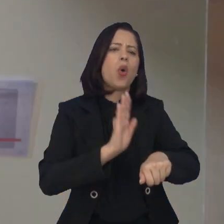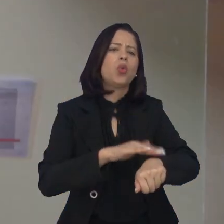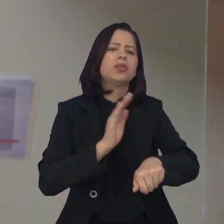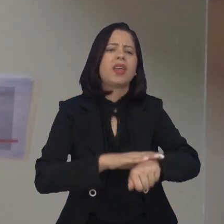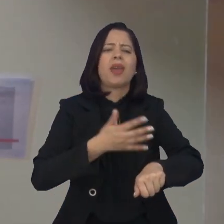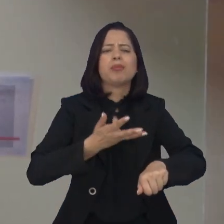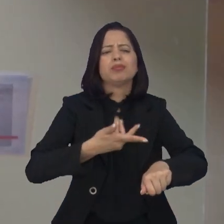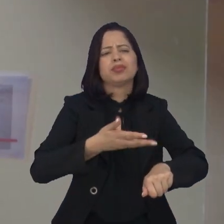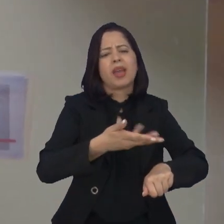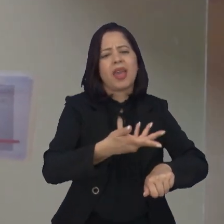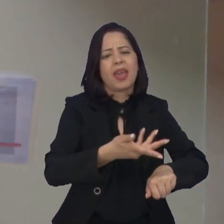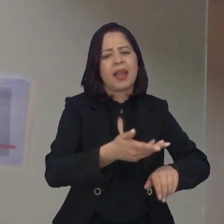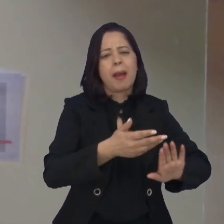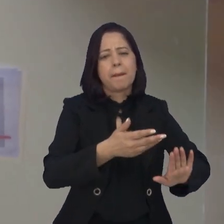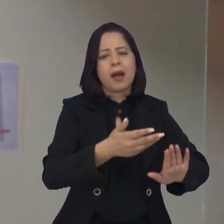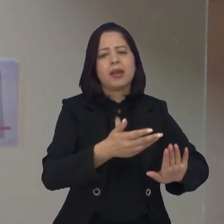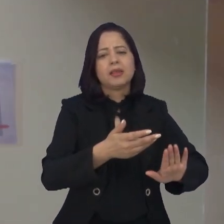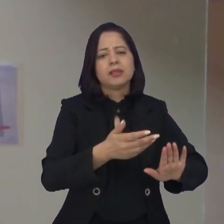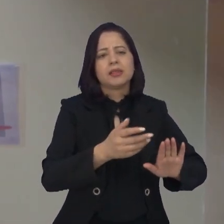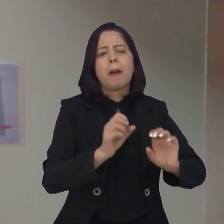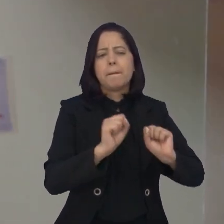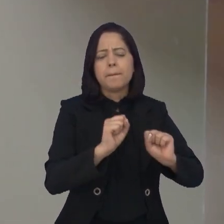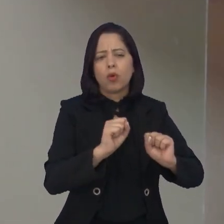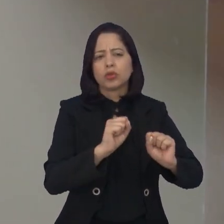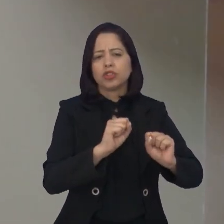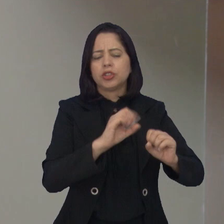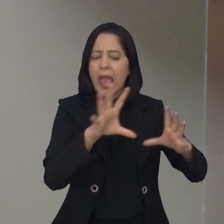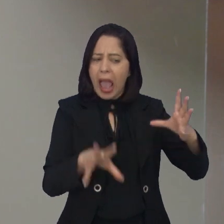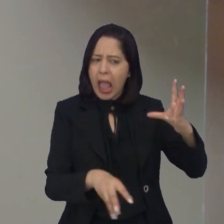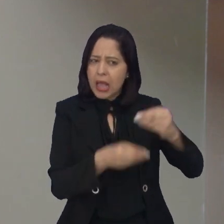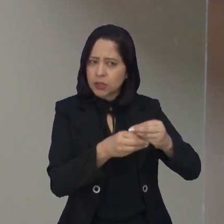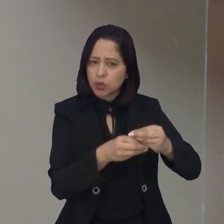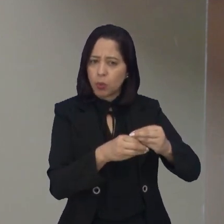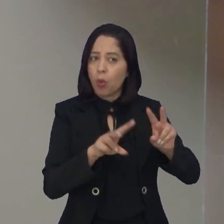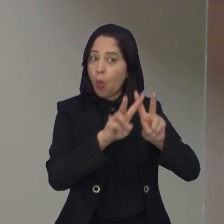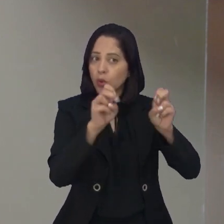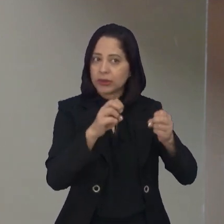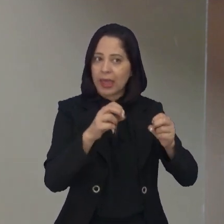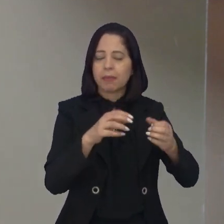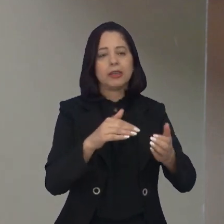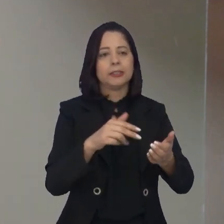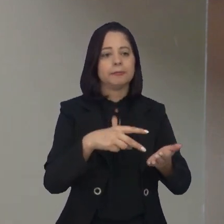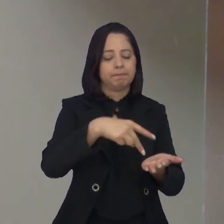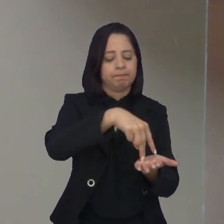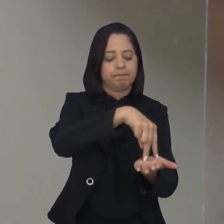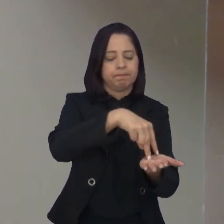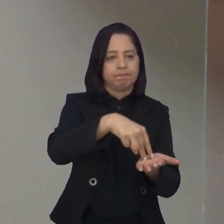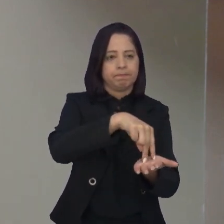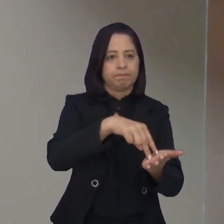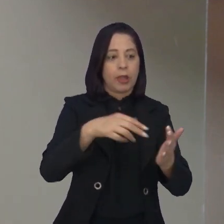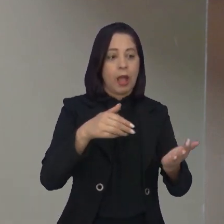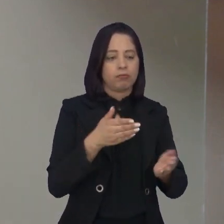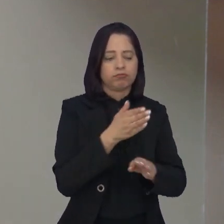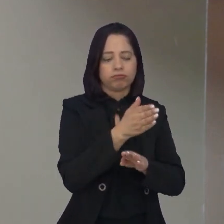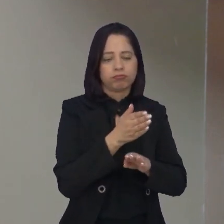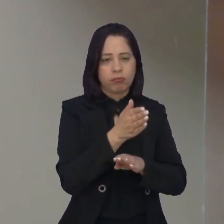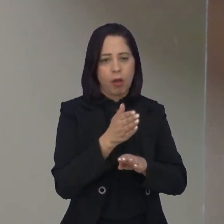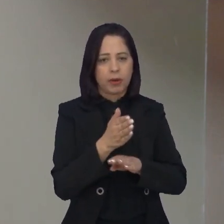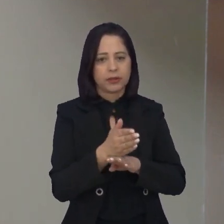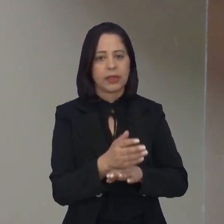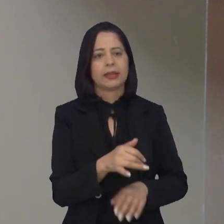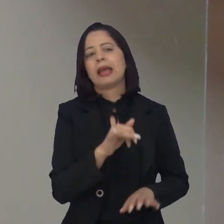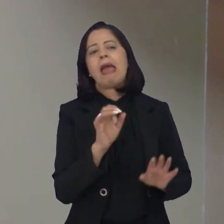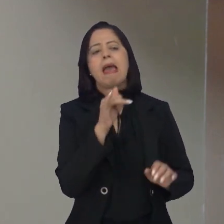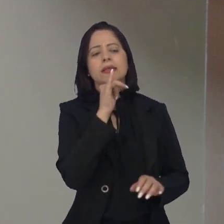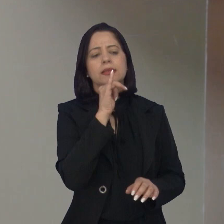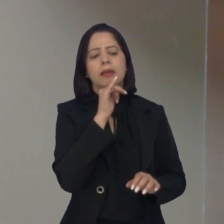quase esgotando, mas eu acho que dá para a gente falar de uma maneira bem objetiva a questão da mobilidade. Você também defende bastante essa questão. Quando os familiares